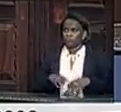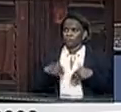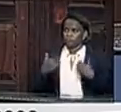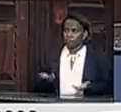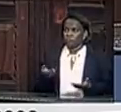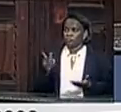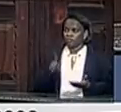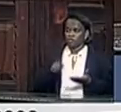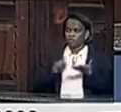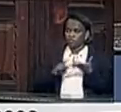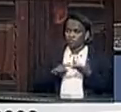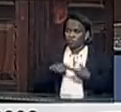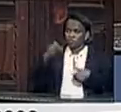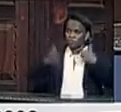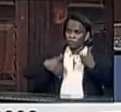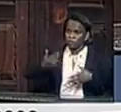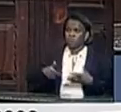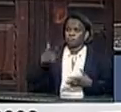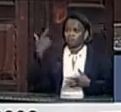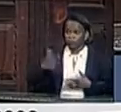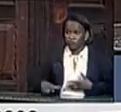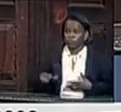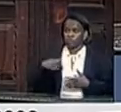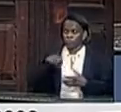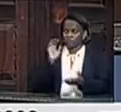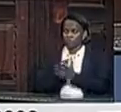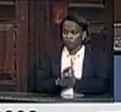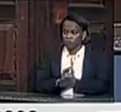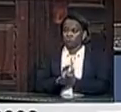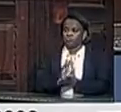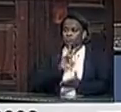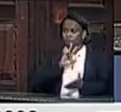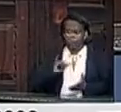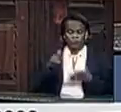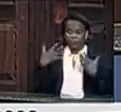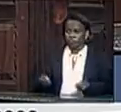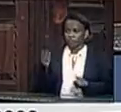nós vamos acabar potencializando a saída dessa